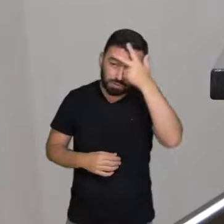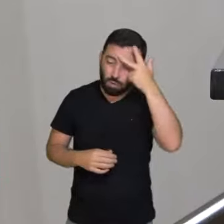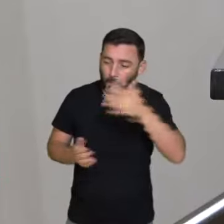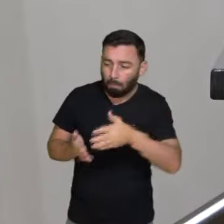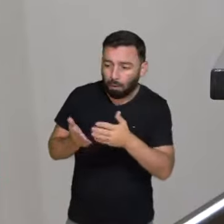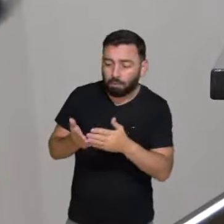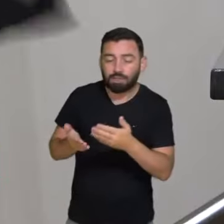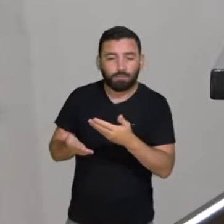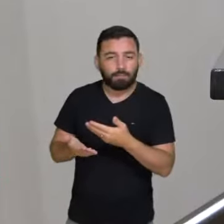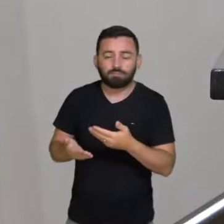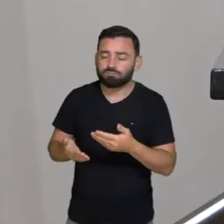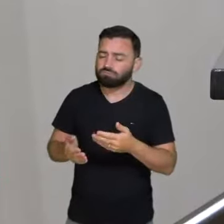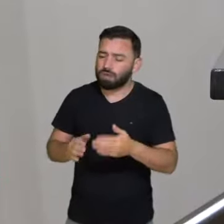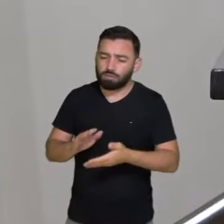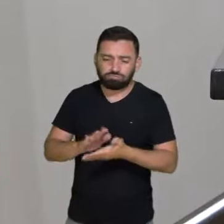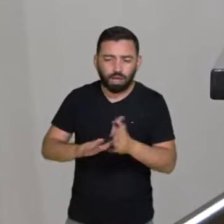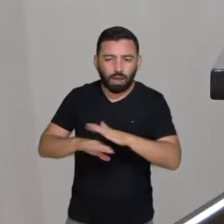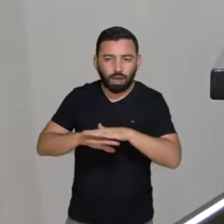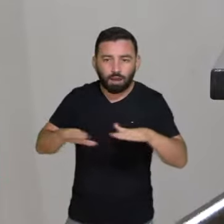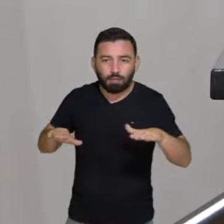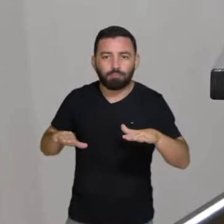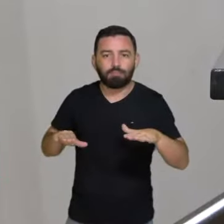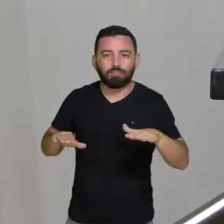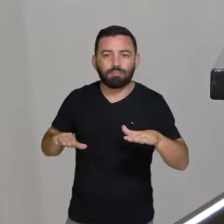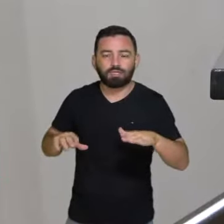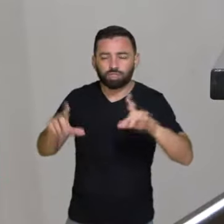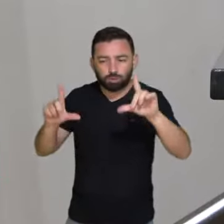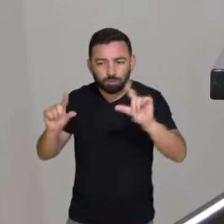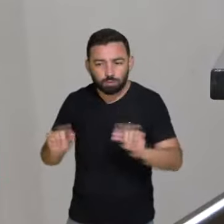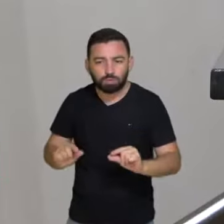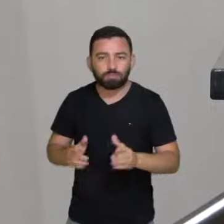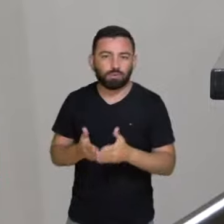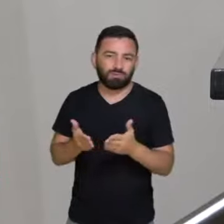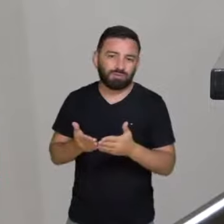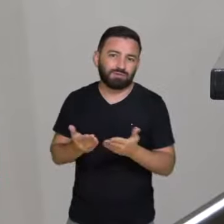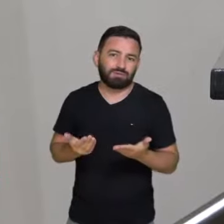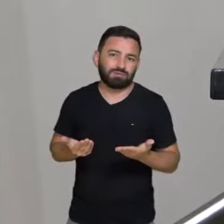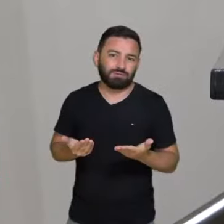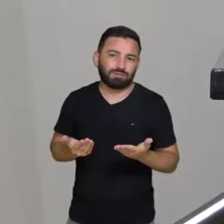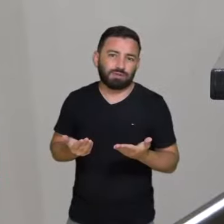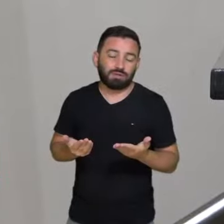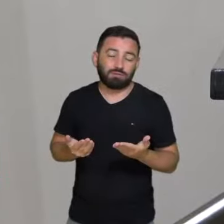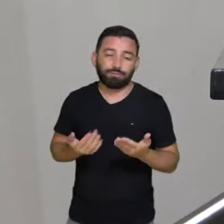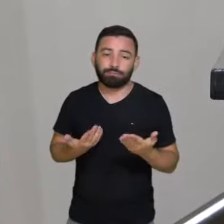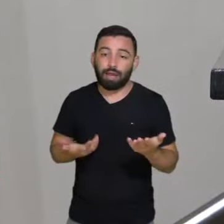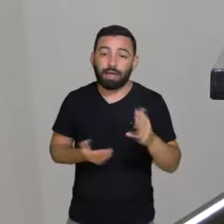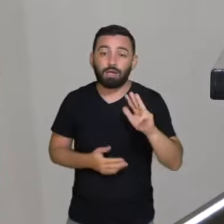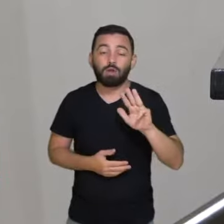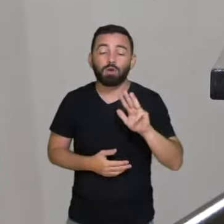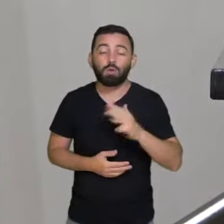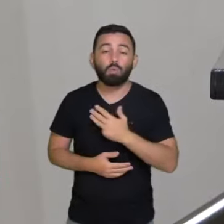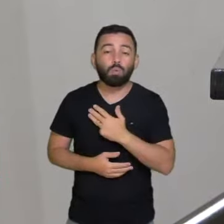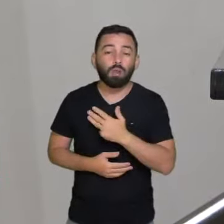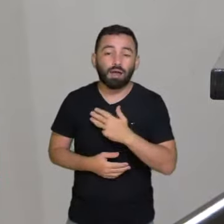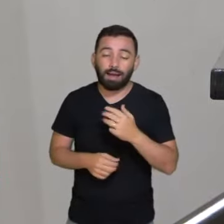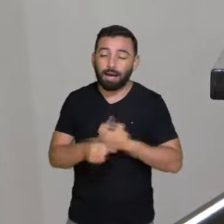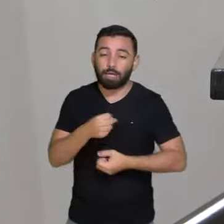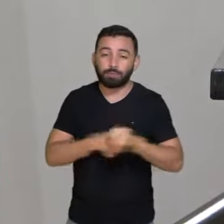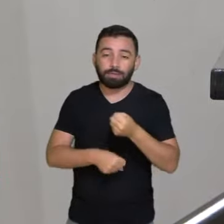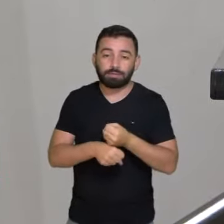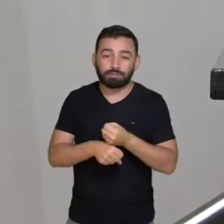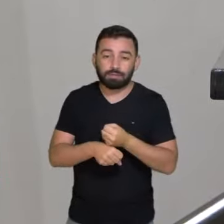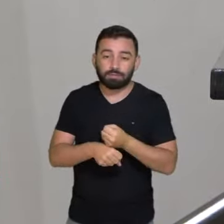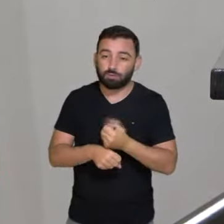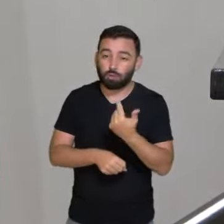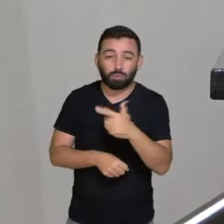pobreza. Isso é tirar as pessoas da miséria. De contrapartida do governo Lula, no ano passado, não teve